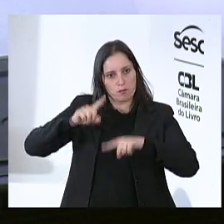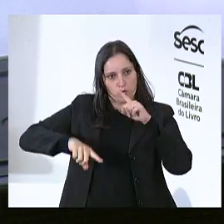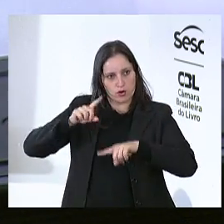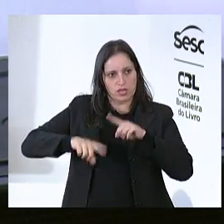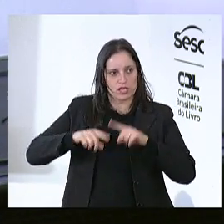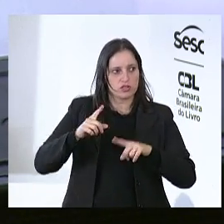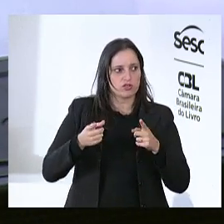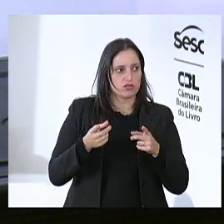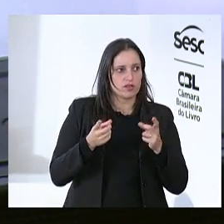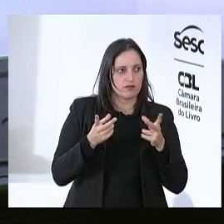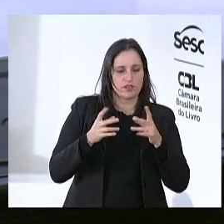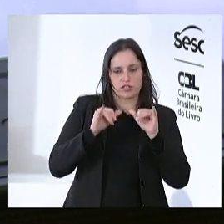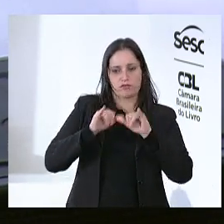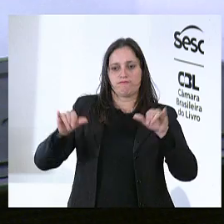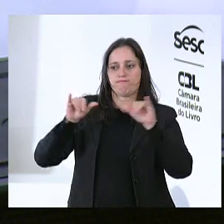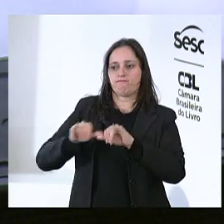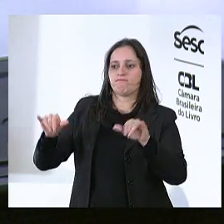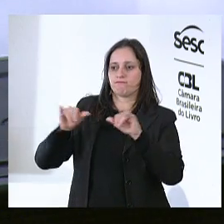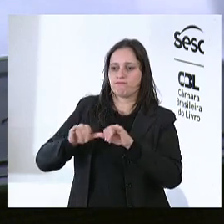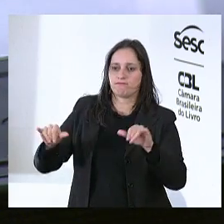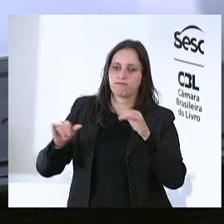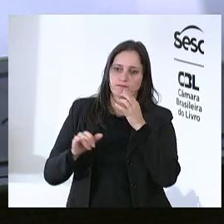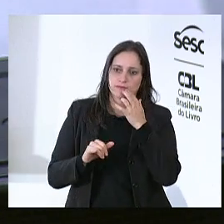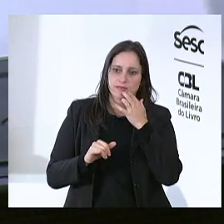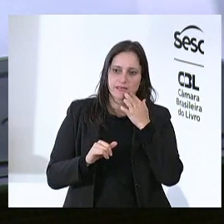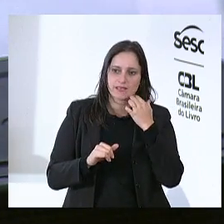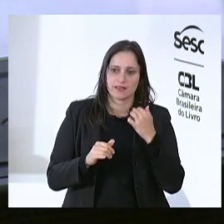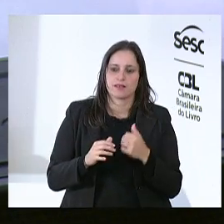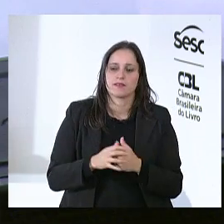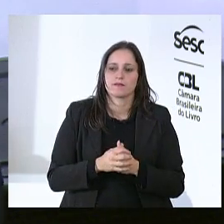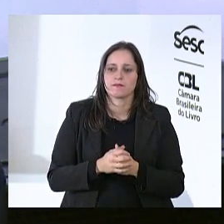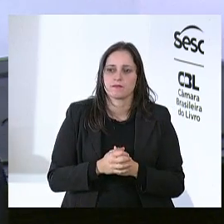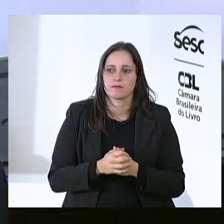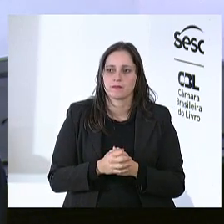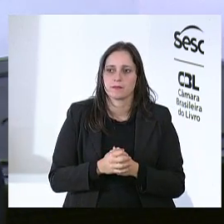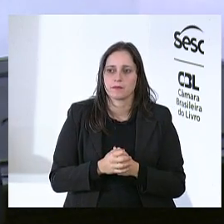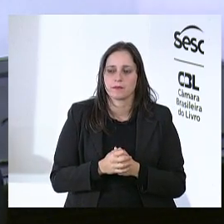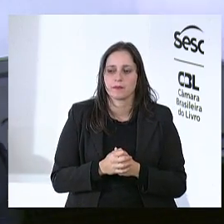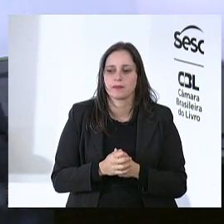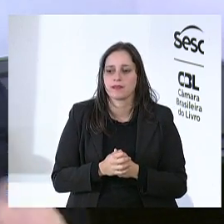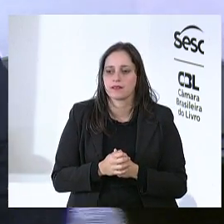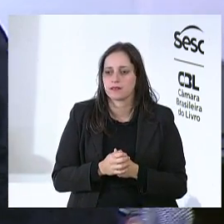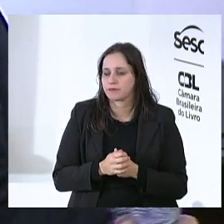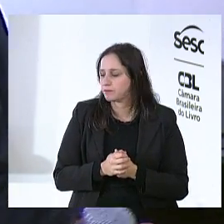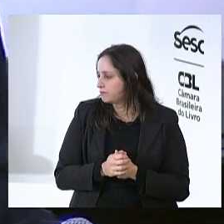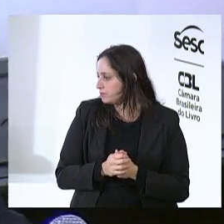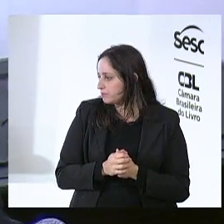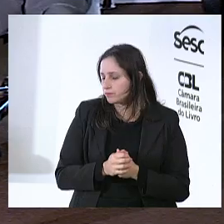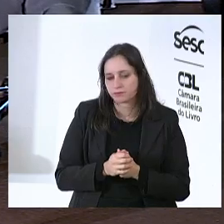brasileiro ele é gerado aqui, entre nós. Ele não vem de Marte. Não é? Enfim.